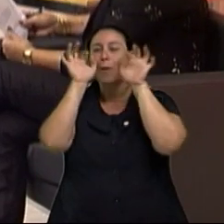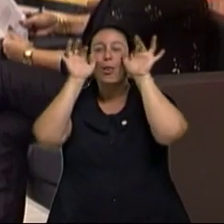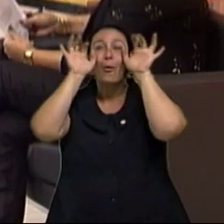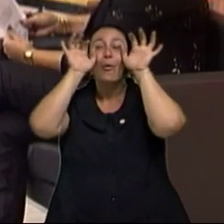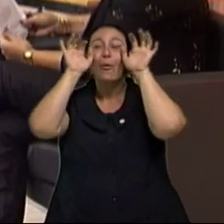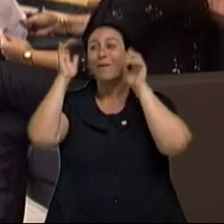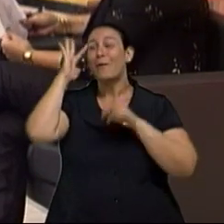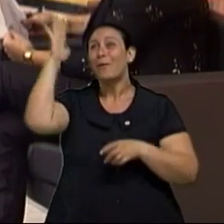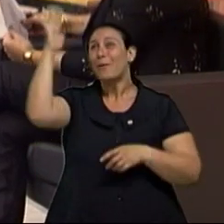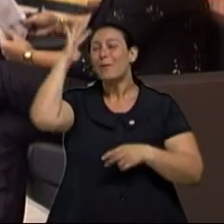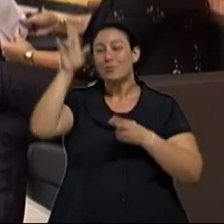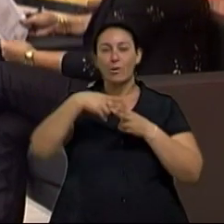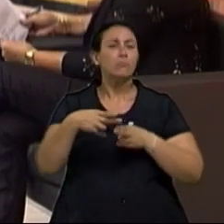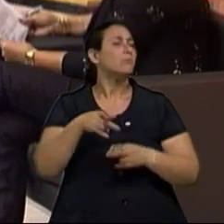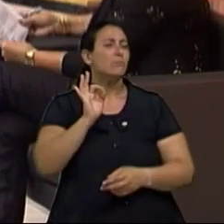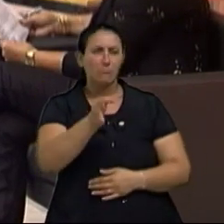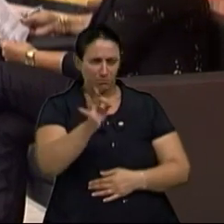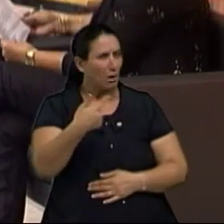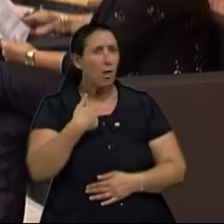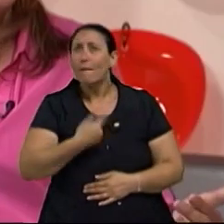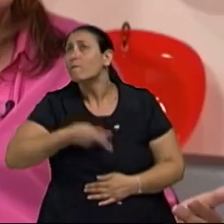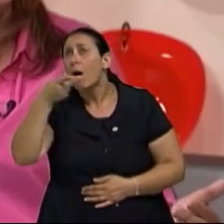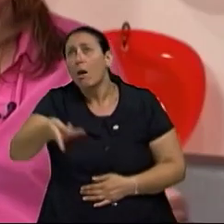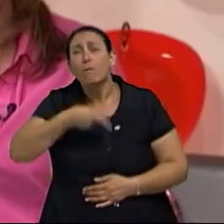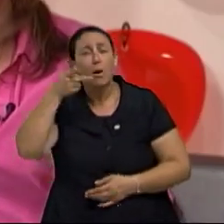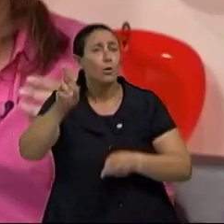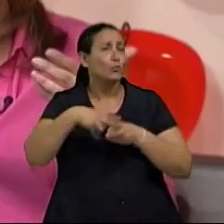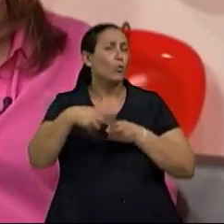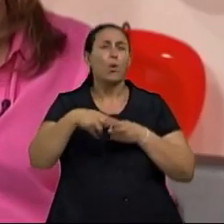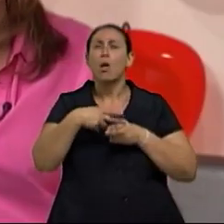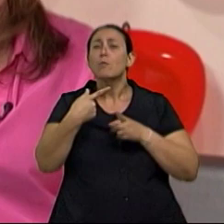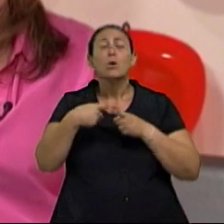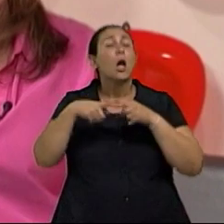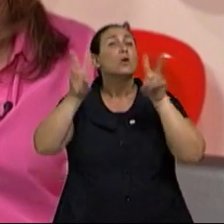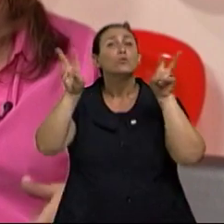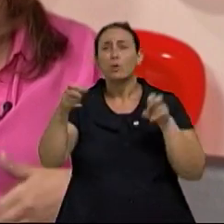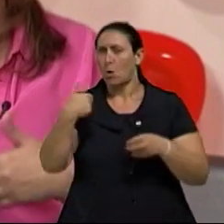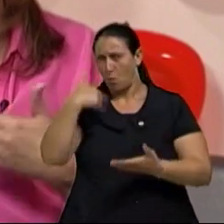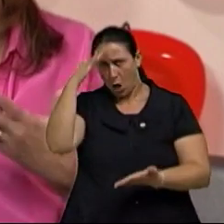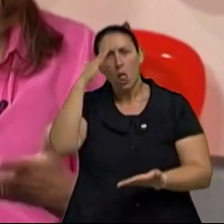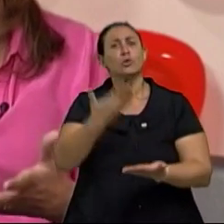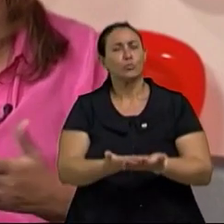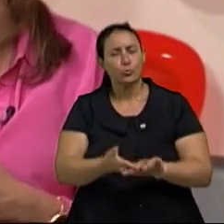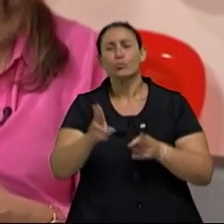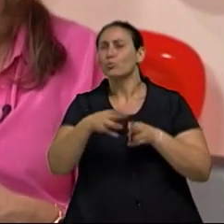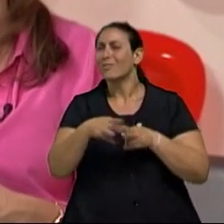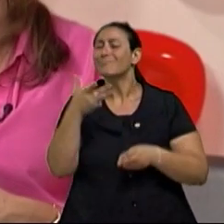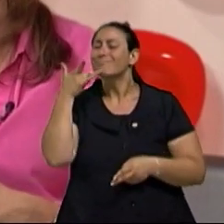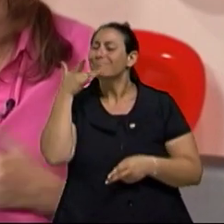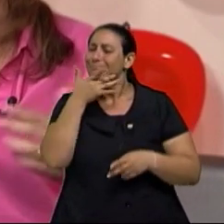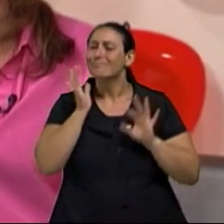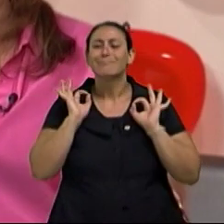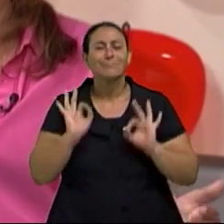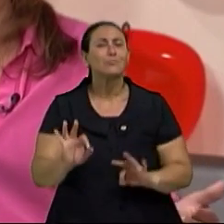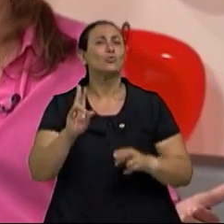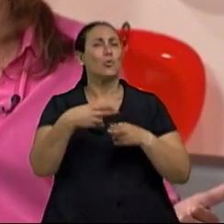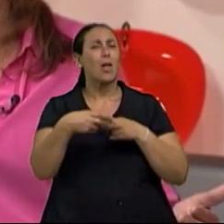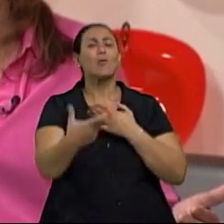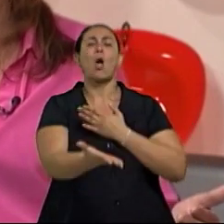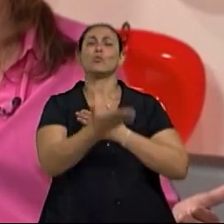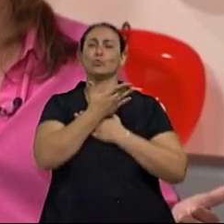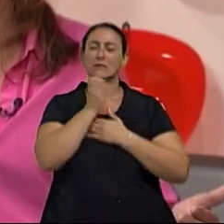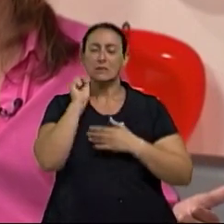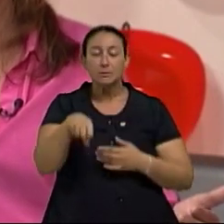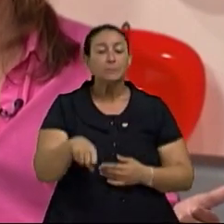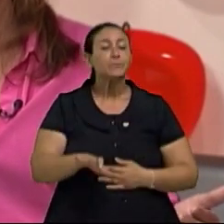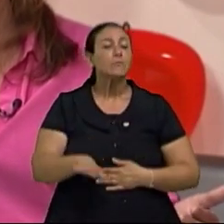não paro de falar de chocolate se puxa um assunto sobre chocolate, porque eu acredito no produto, claro. Sempre trabalhei com chocolate. Uma coisa